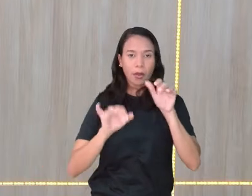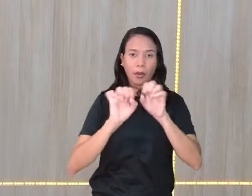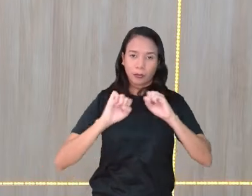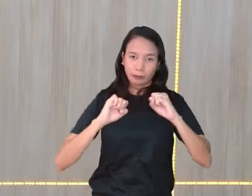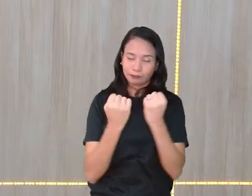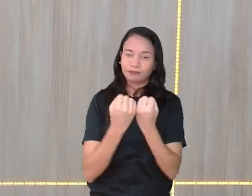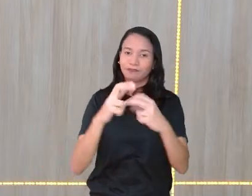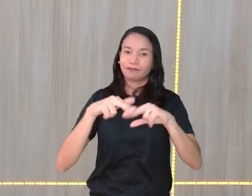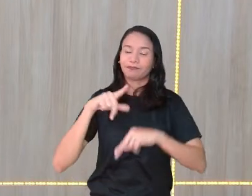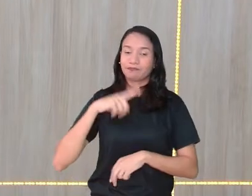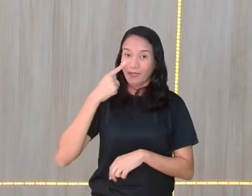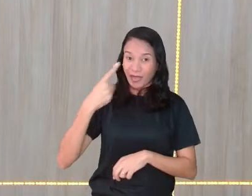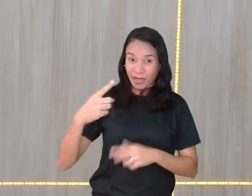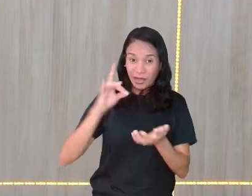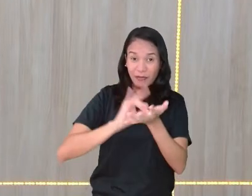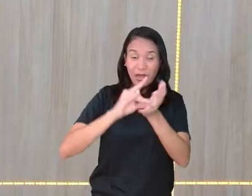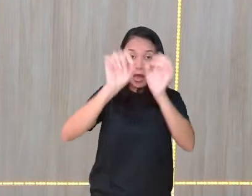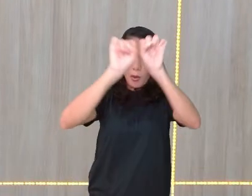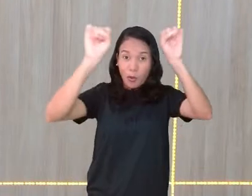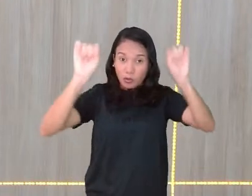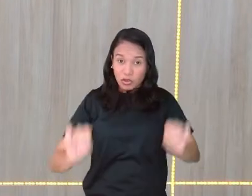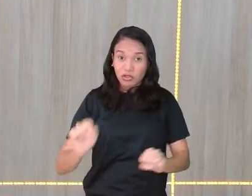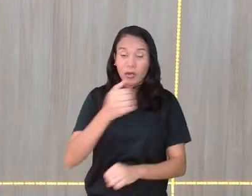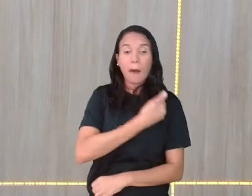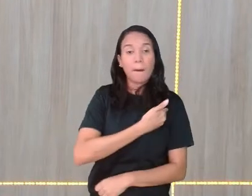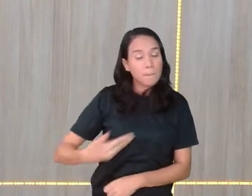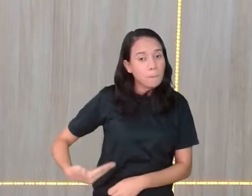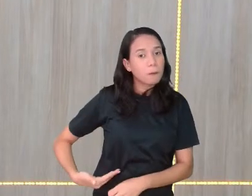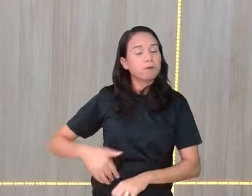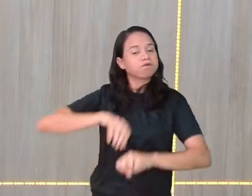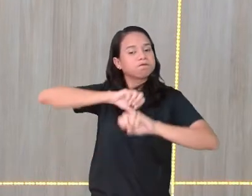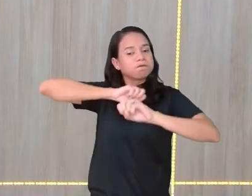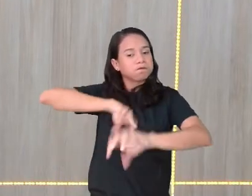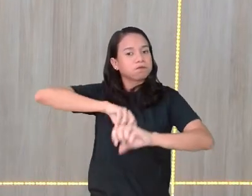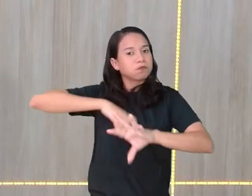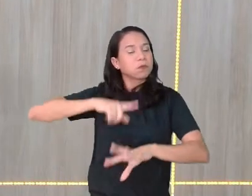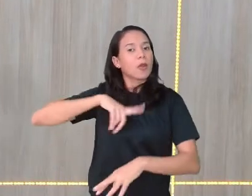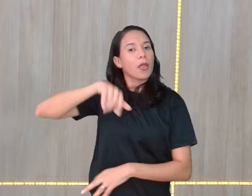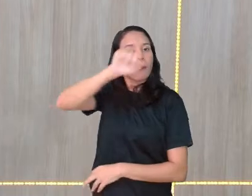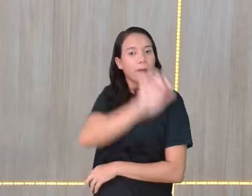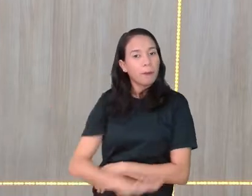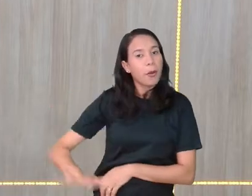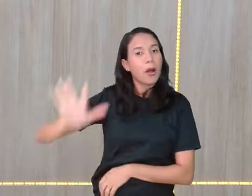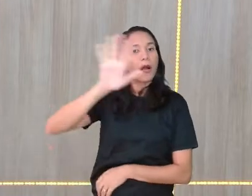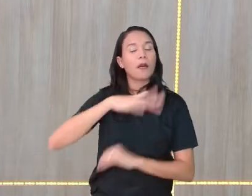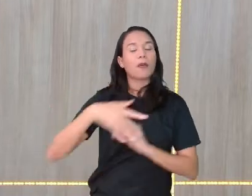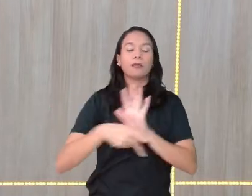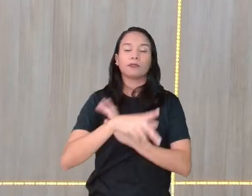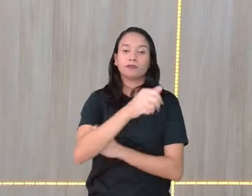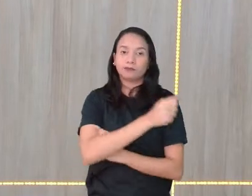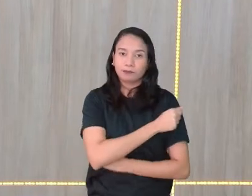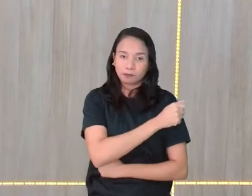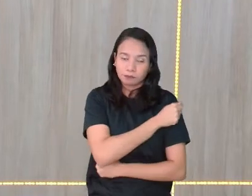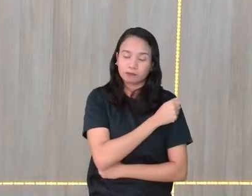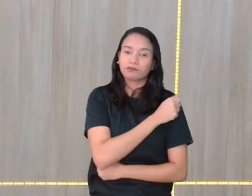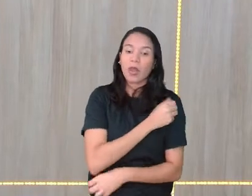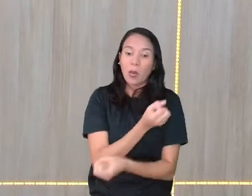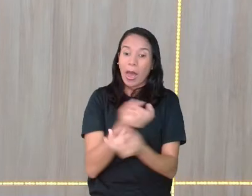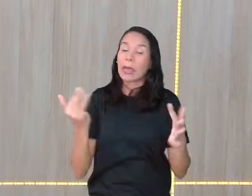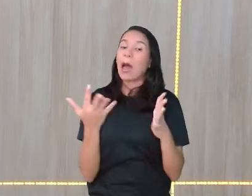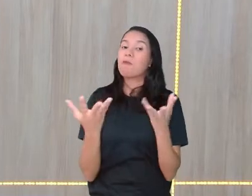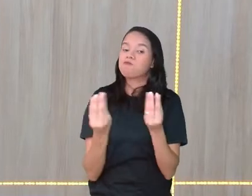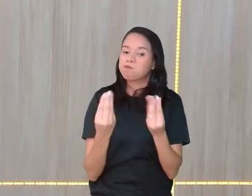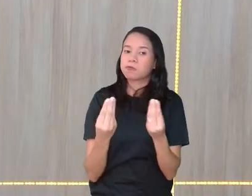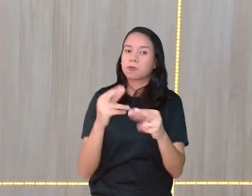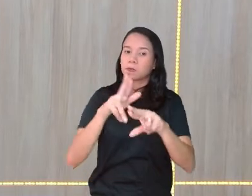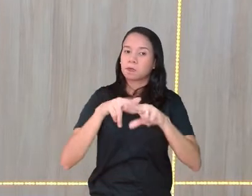Nós temos aqui um sistema público de ensino que engloba a maior parte dos estudantes e muitas